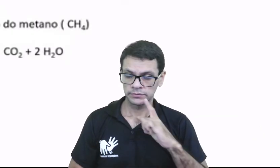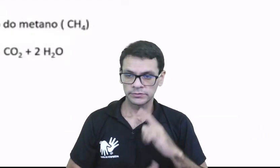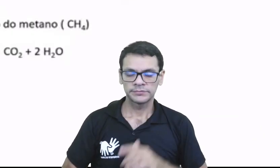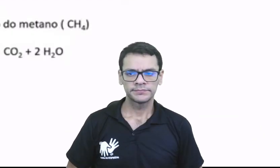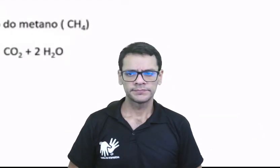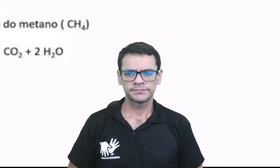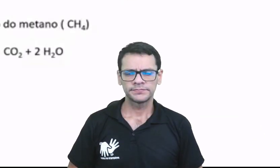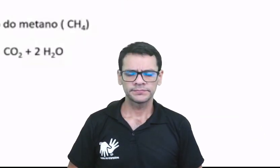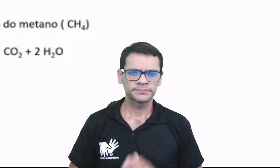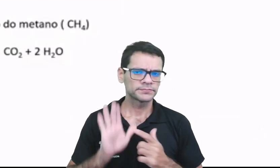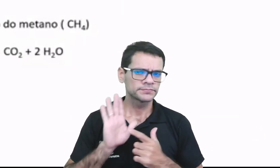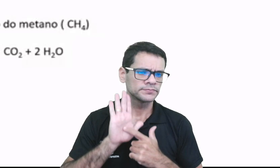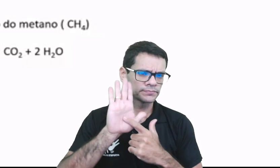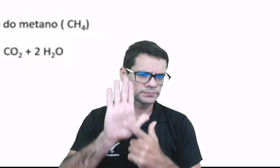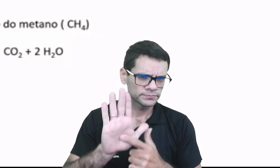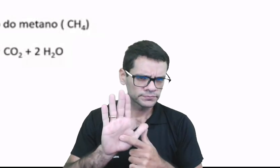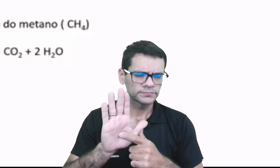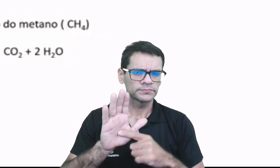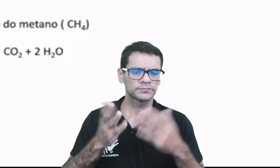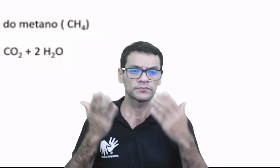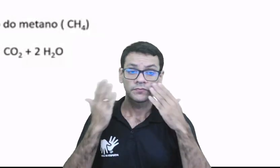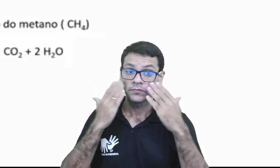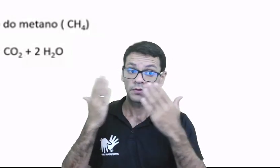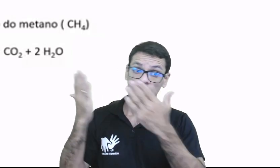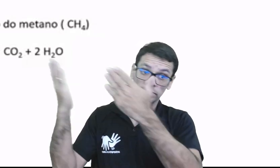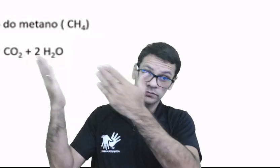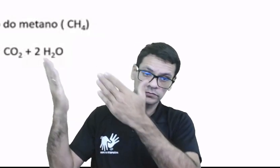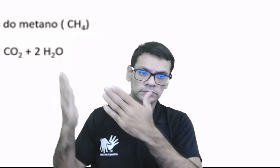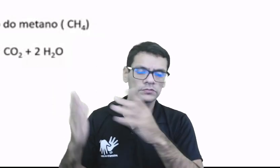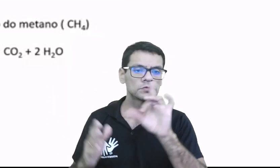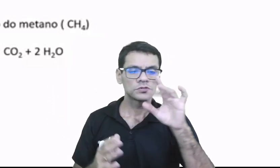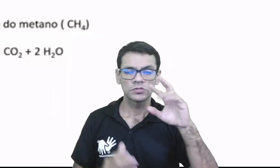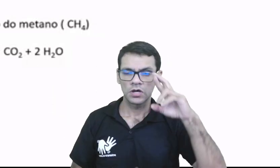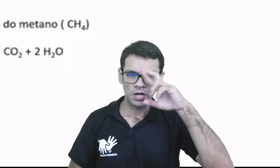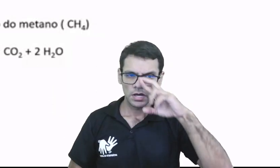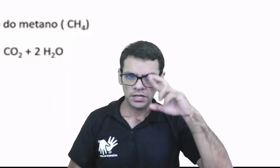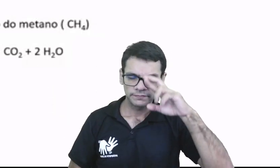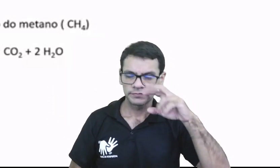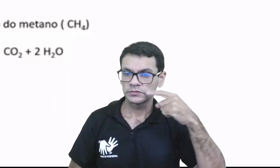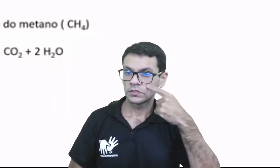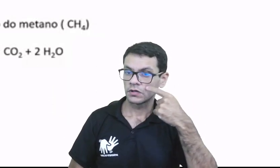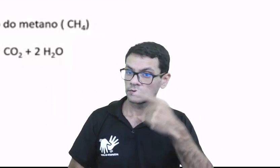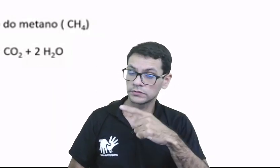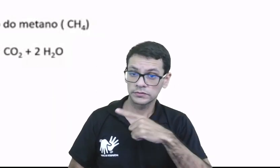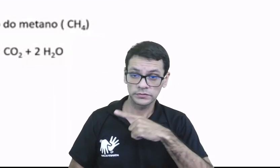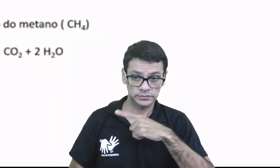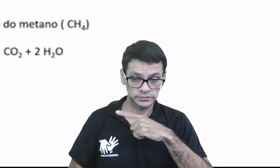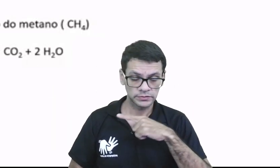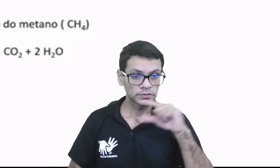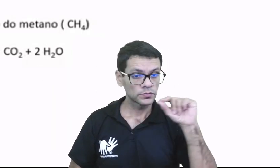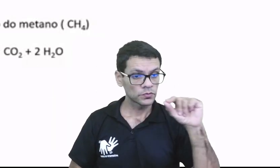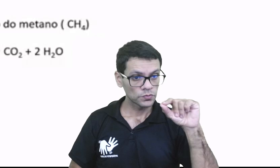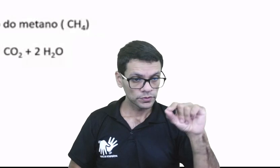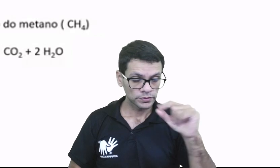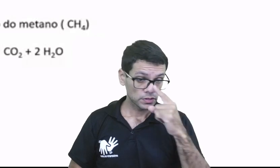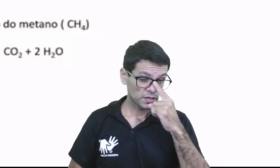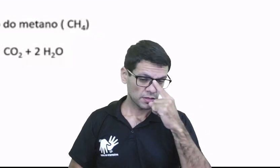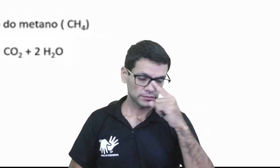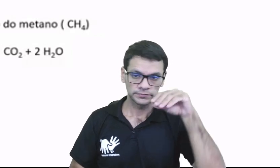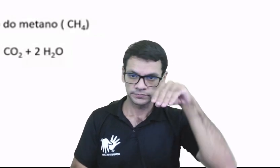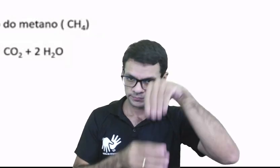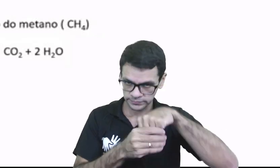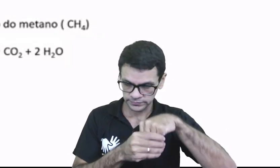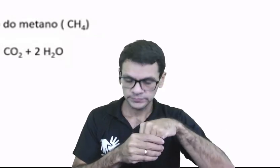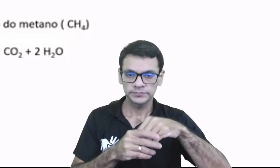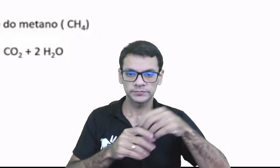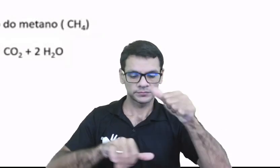Bom, eu trouxe um esqueminha aqui para vocês. Era só a revisãozinha mesmo. Então, aqui a gente tem, dentro de uma reação